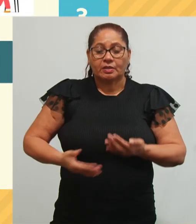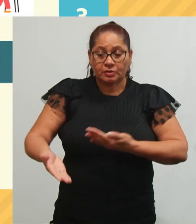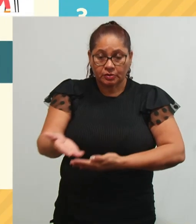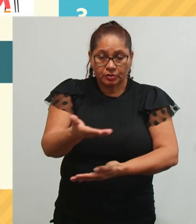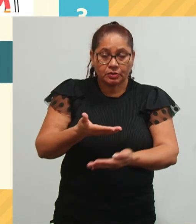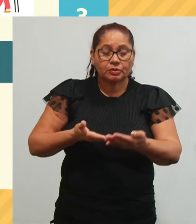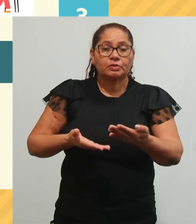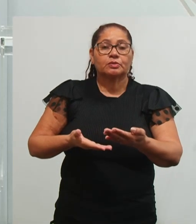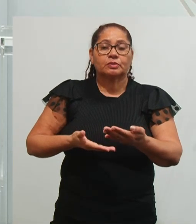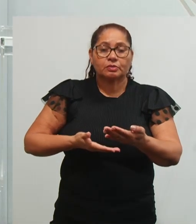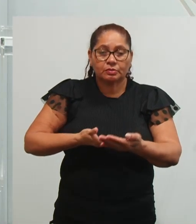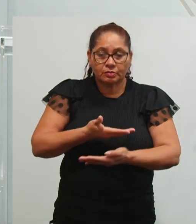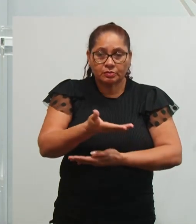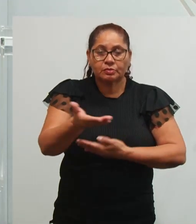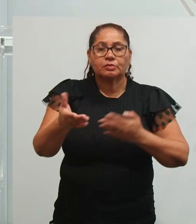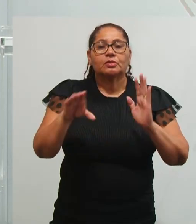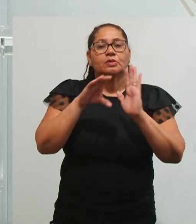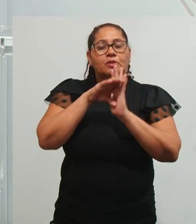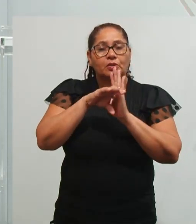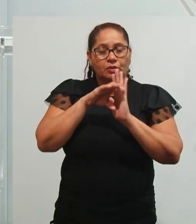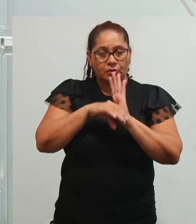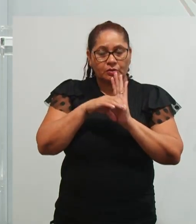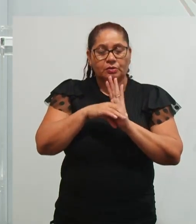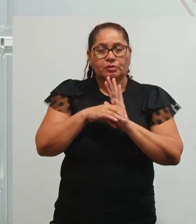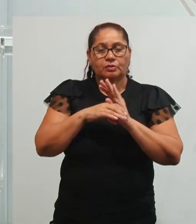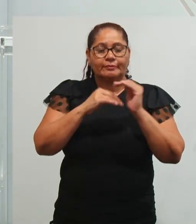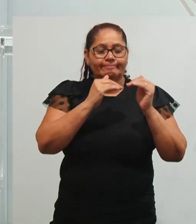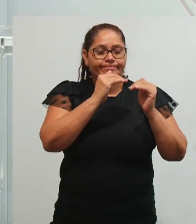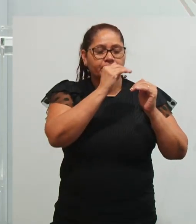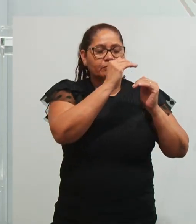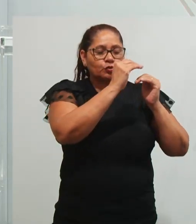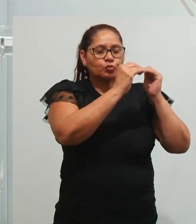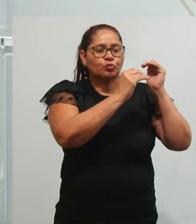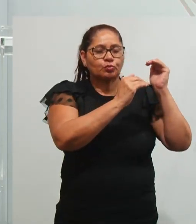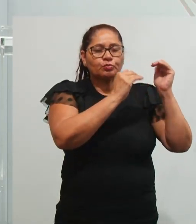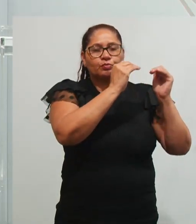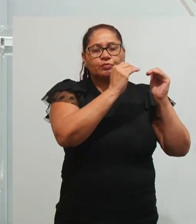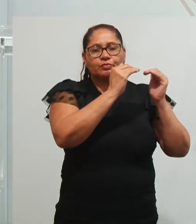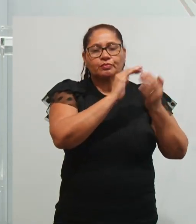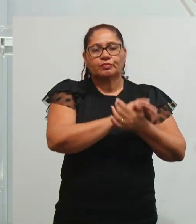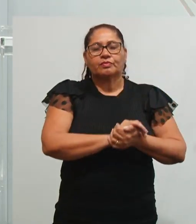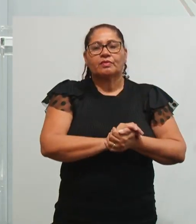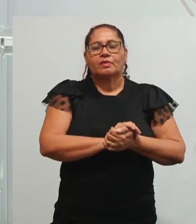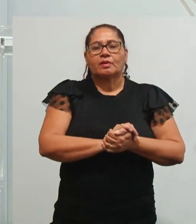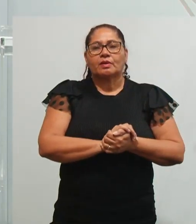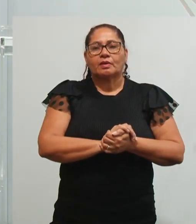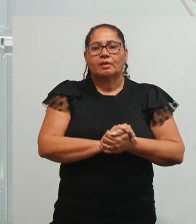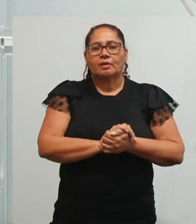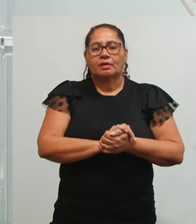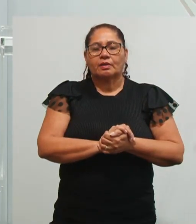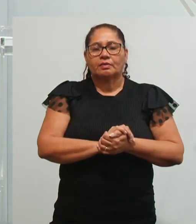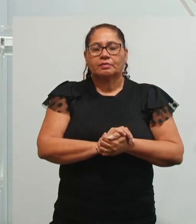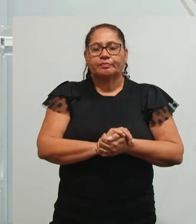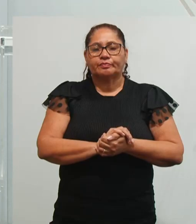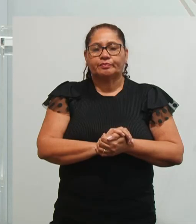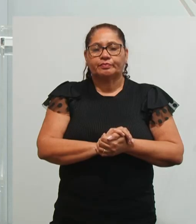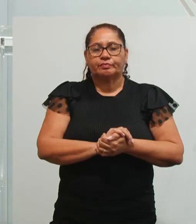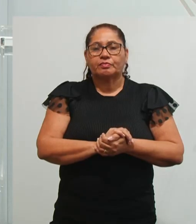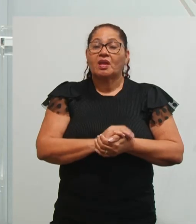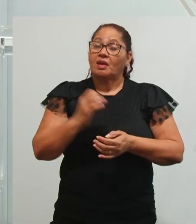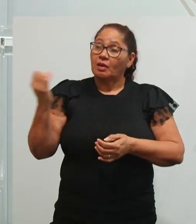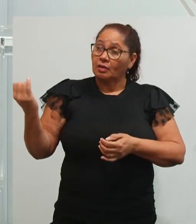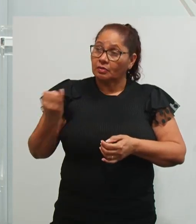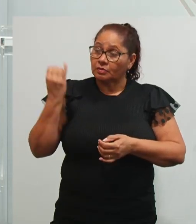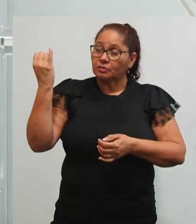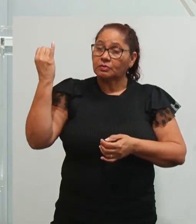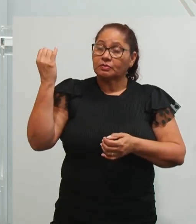interações, esses conceitos, eles vão ser construídos aí estão sendo construídos ao longo dessa nossa jornada. E é importante que